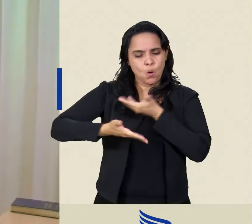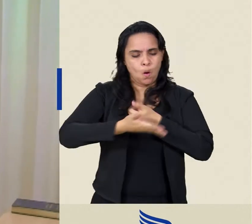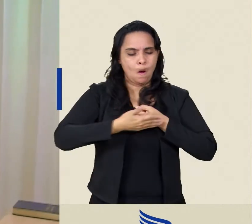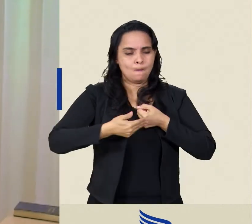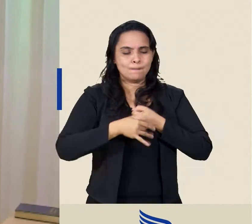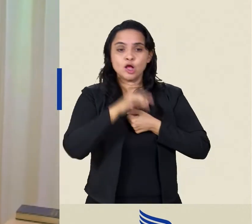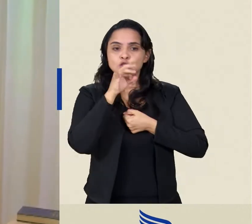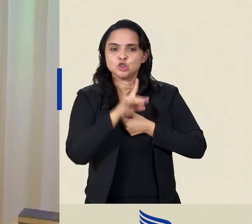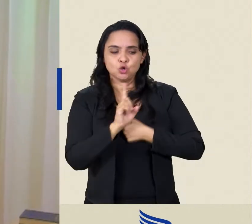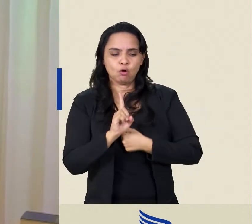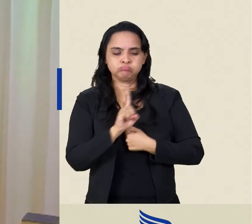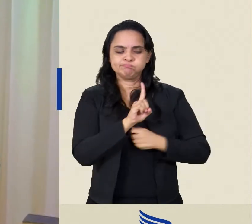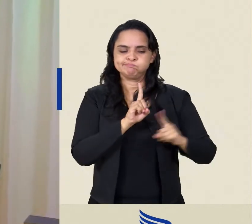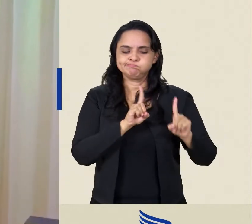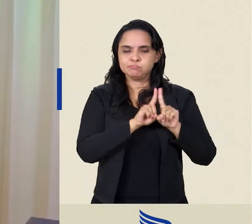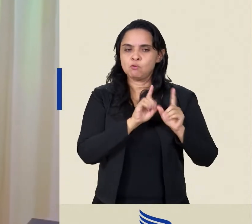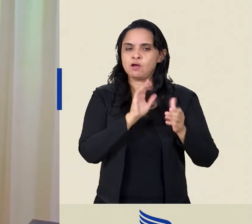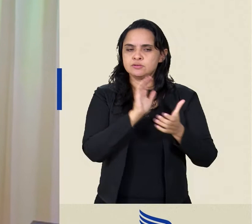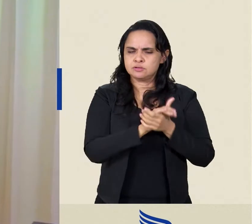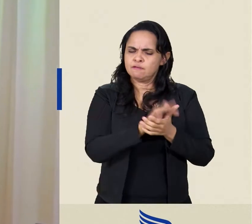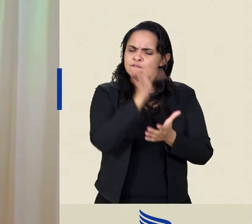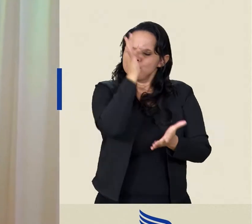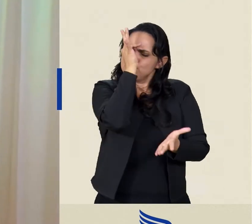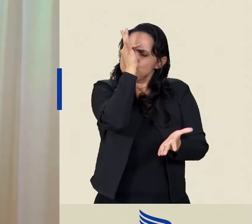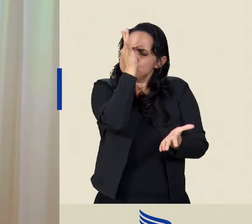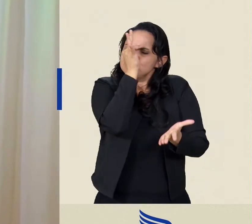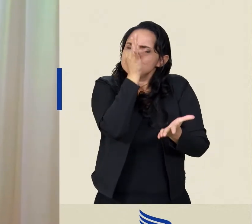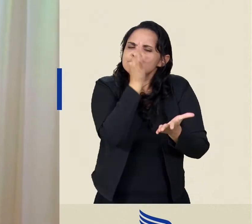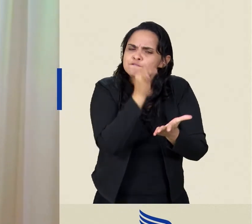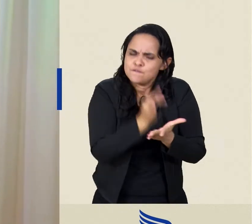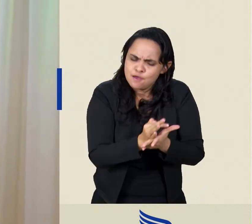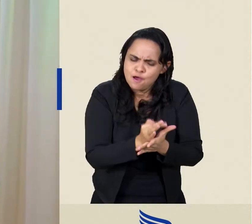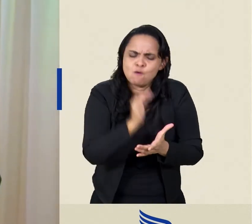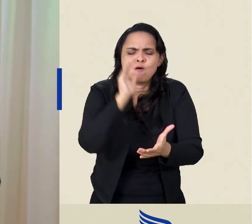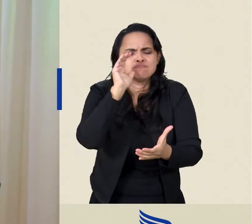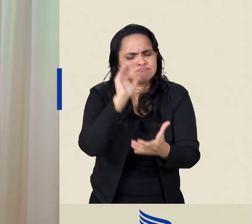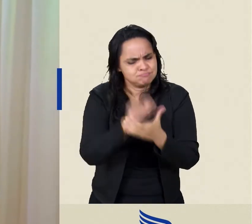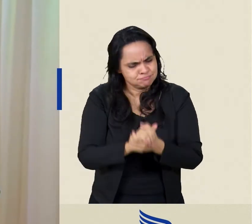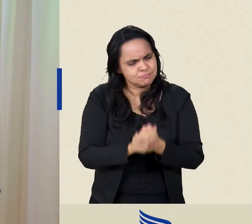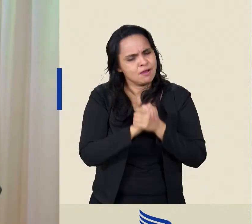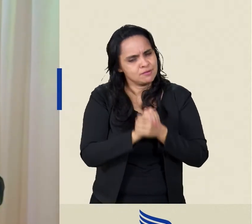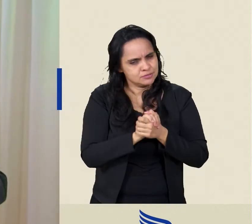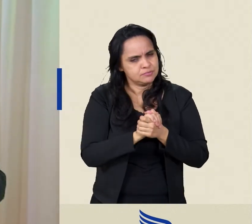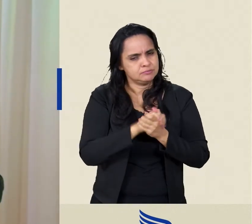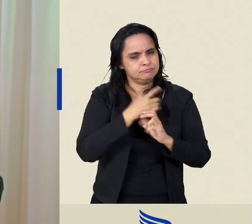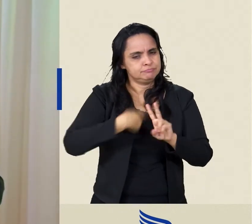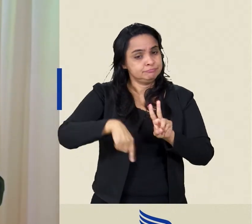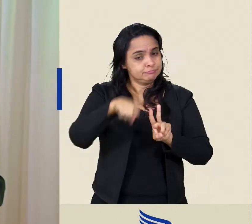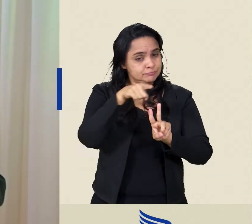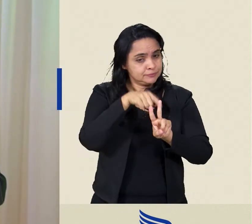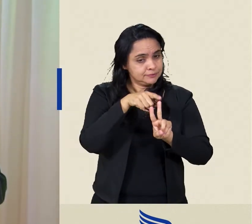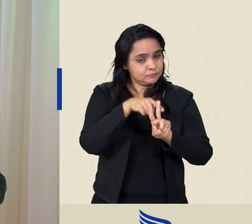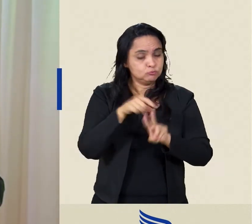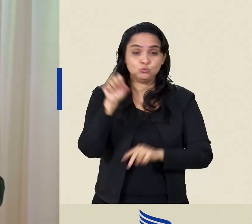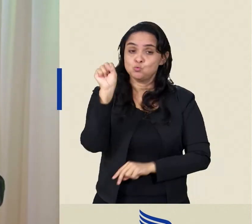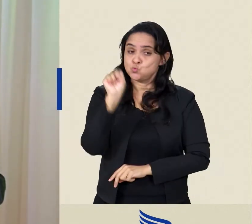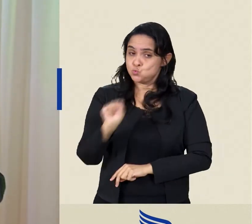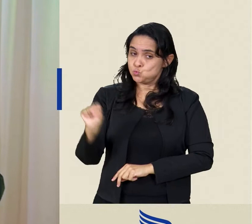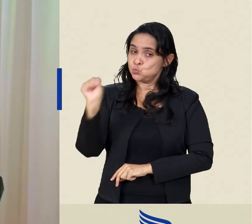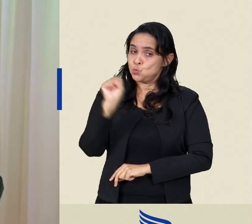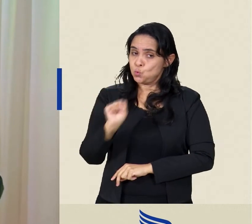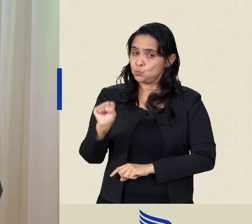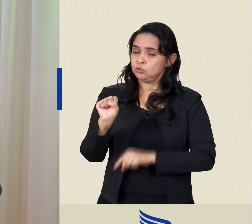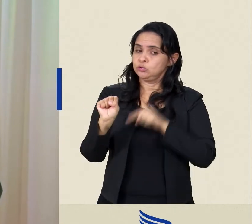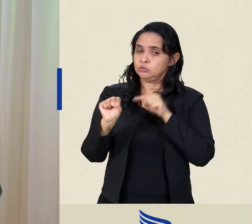cônjuge e serem leais ao compromisso matrimonial. Segundo, os solteiros devem